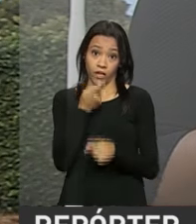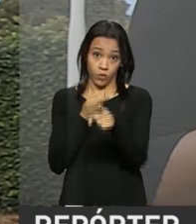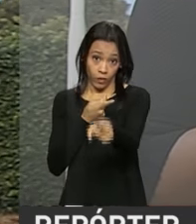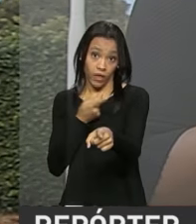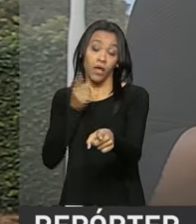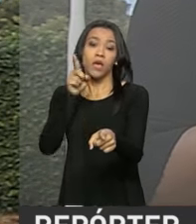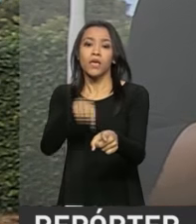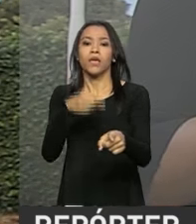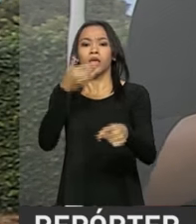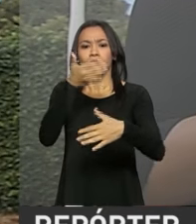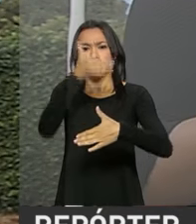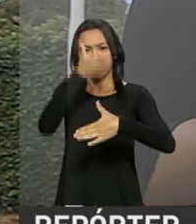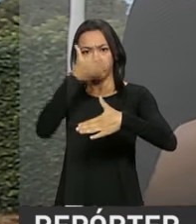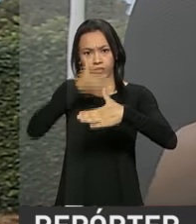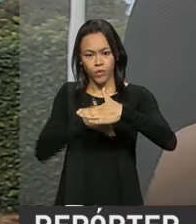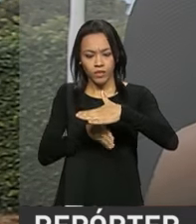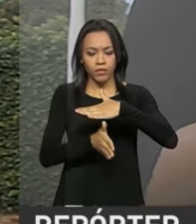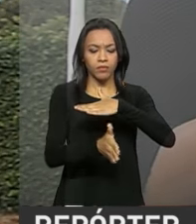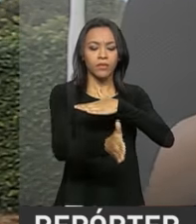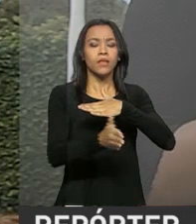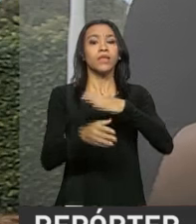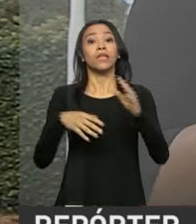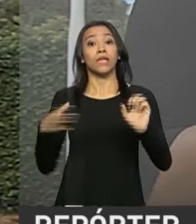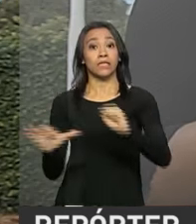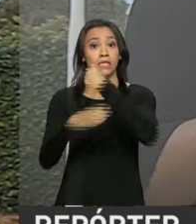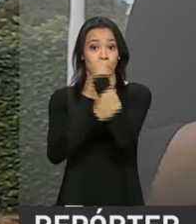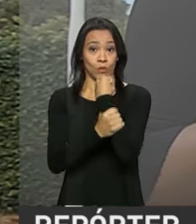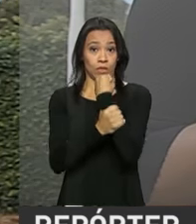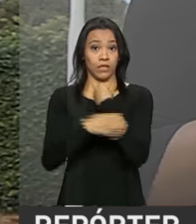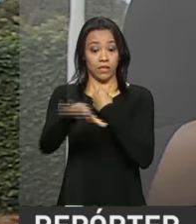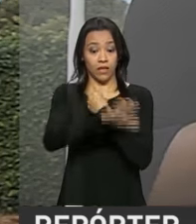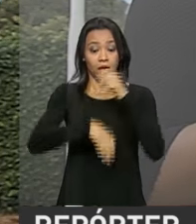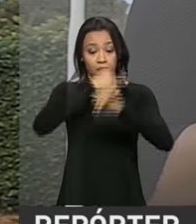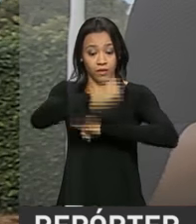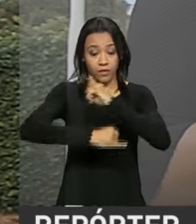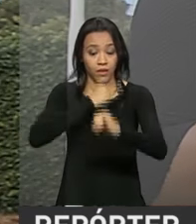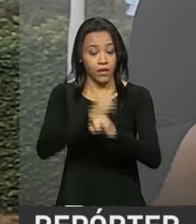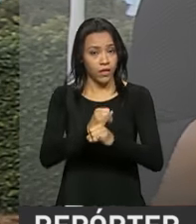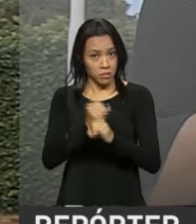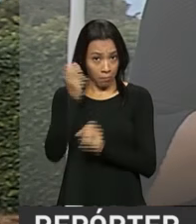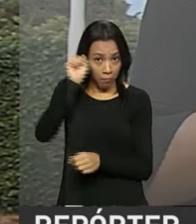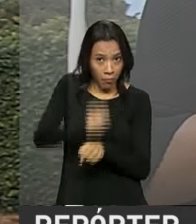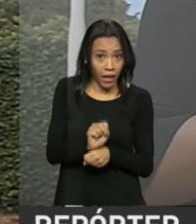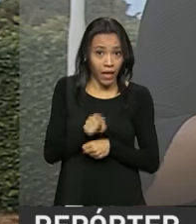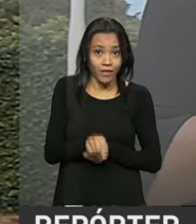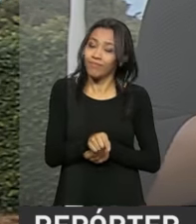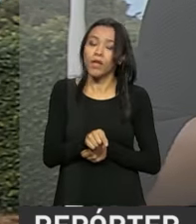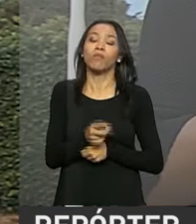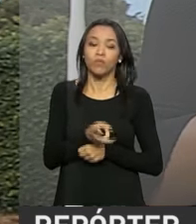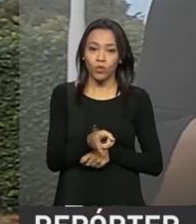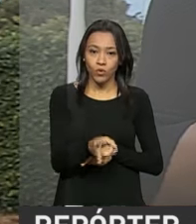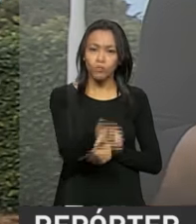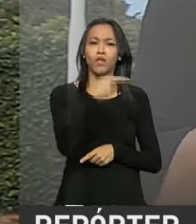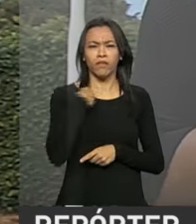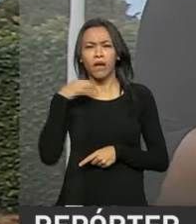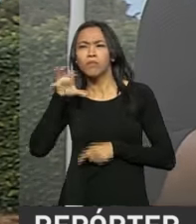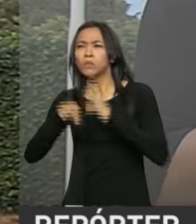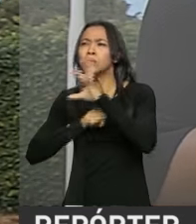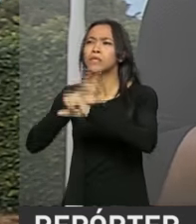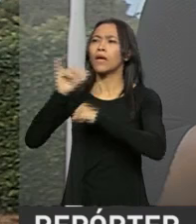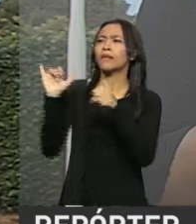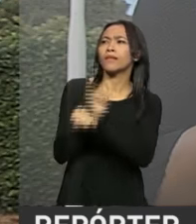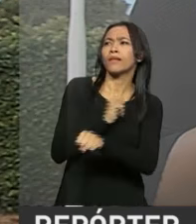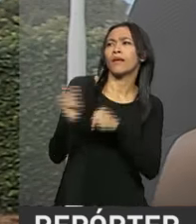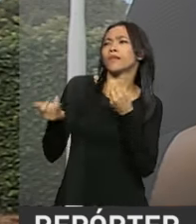como o submarino nuclear e a segurança cibernética, não podem parar. E afirmou que vai buscar alternativas em meio às dificuldades